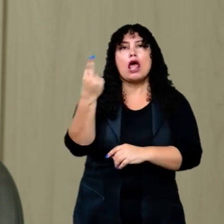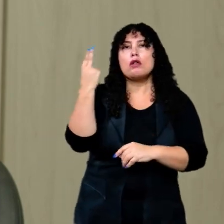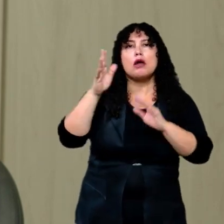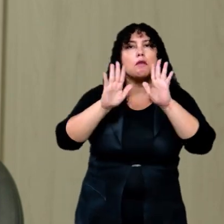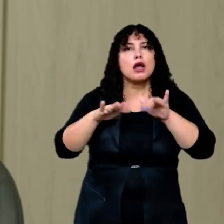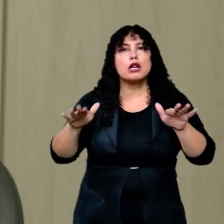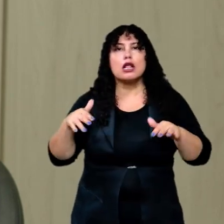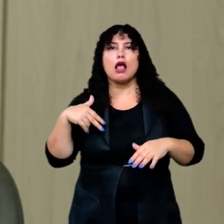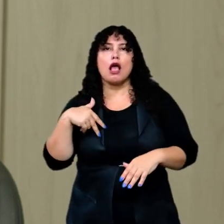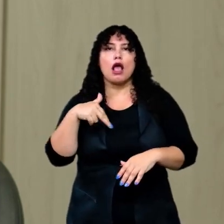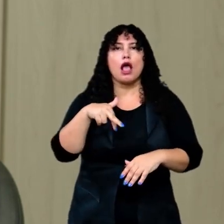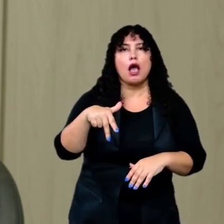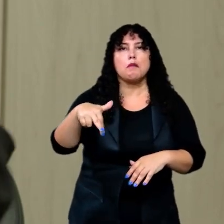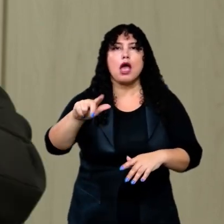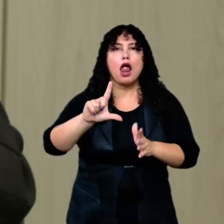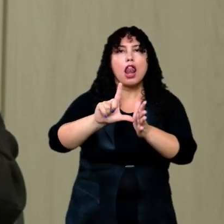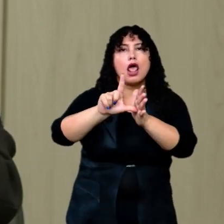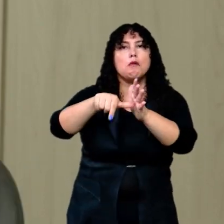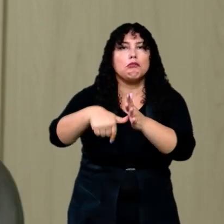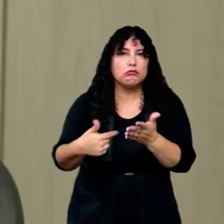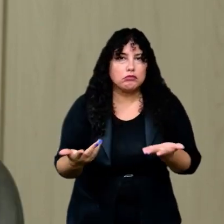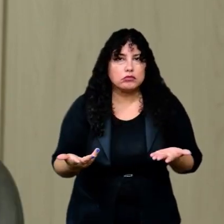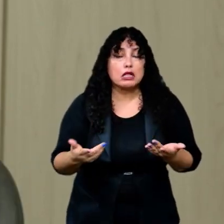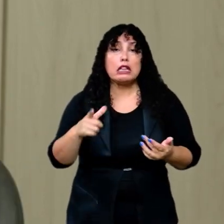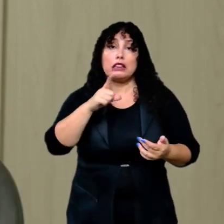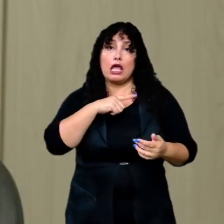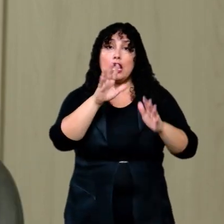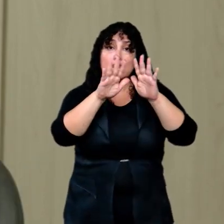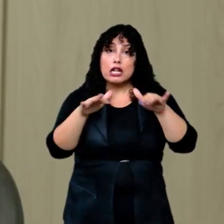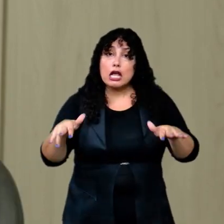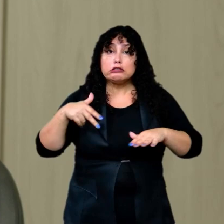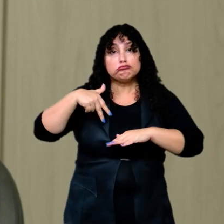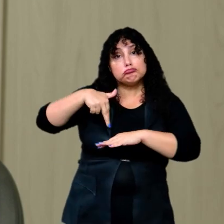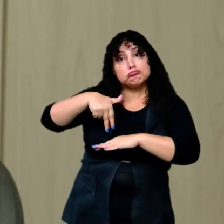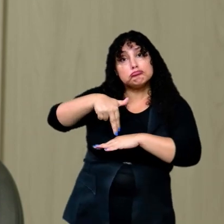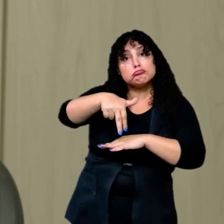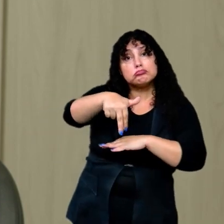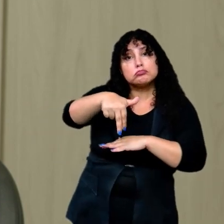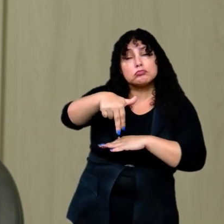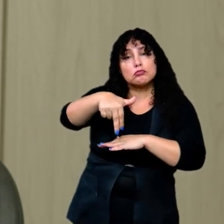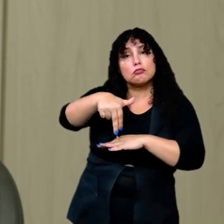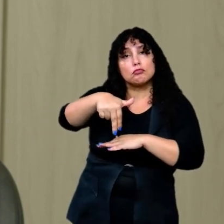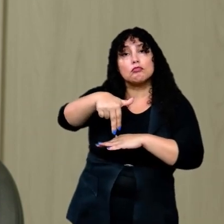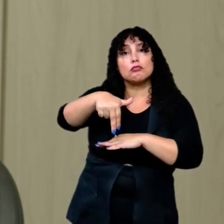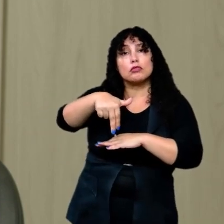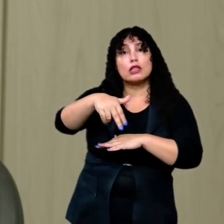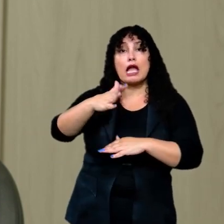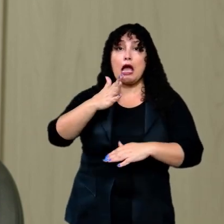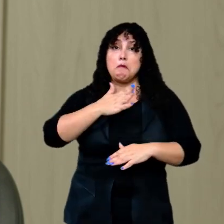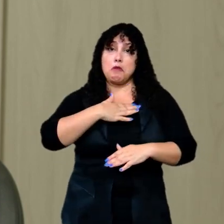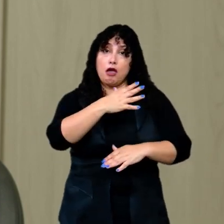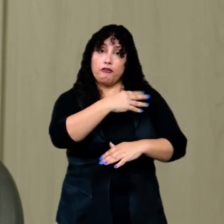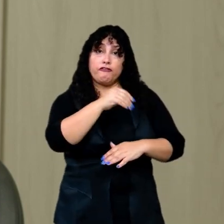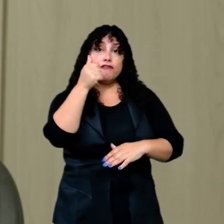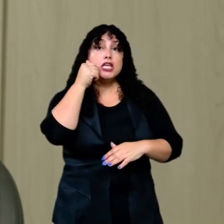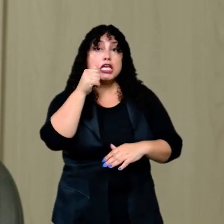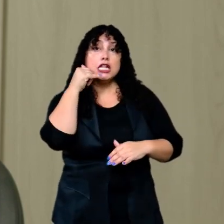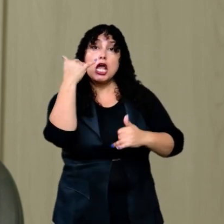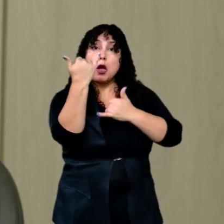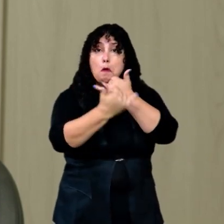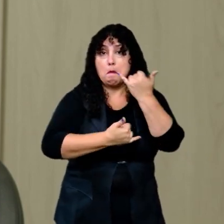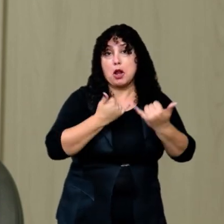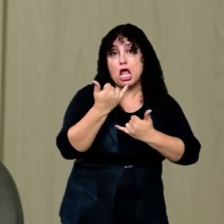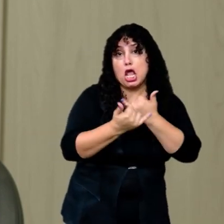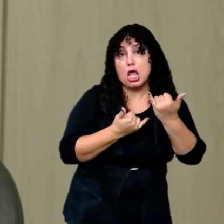estar caminhando depois disso. Então, a gente tem crianças que andam, né? A minha filha, a gente brinca assim, a minha